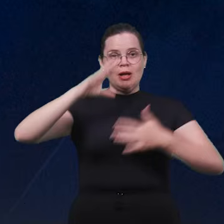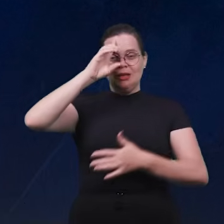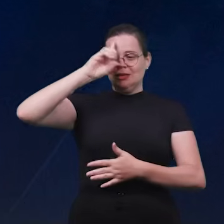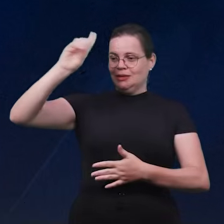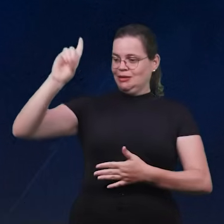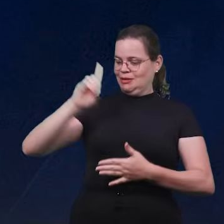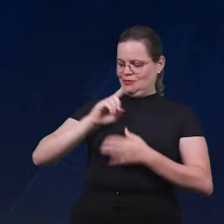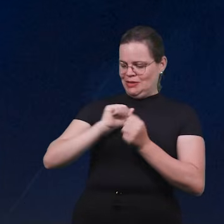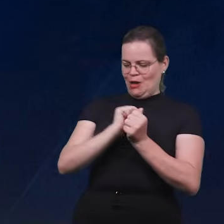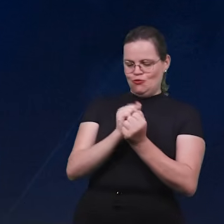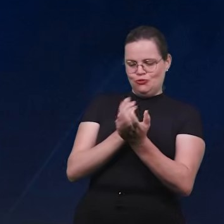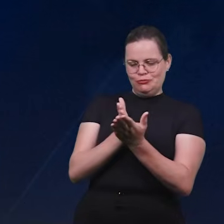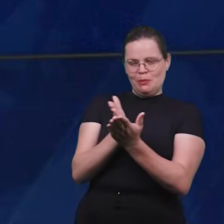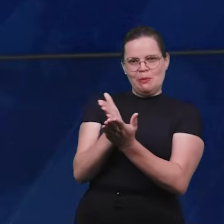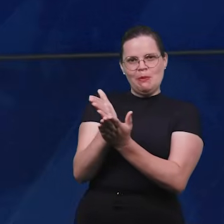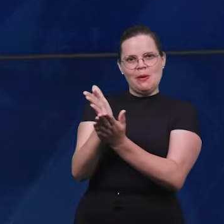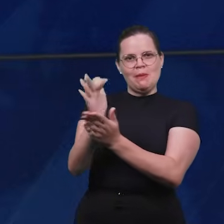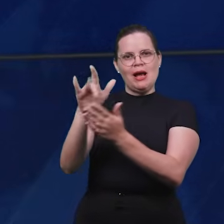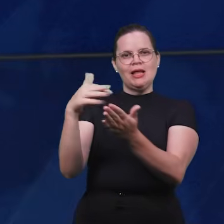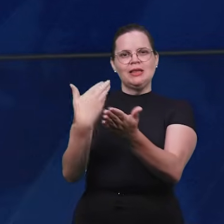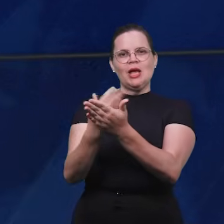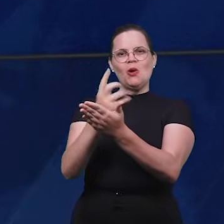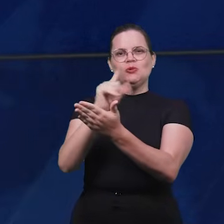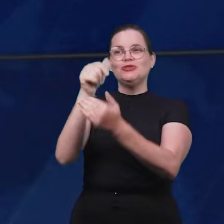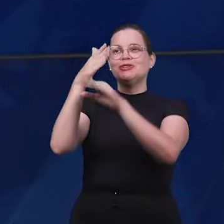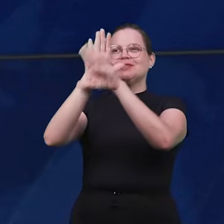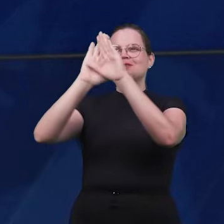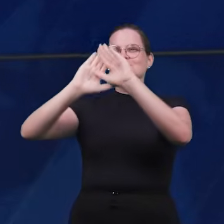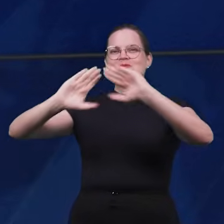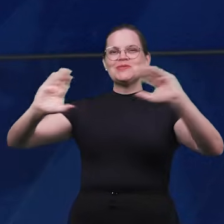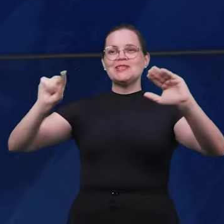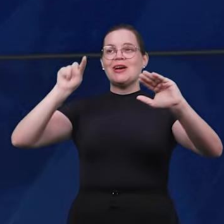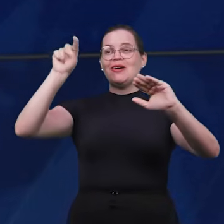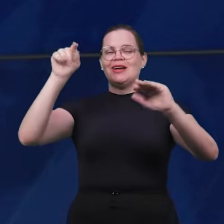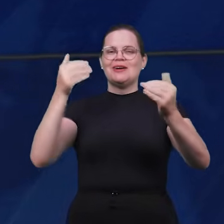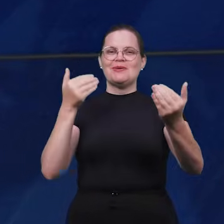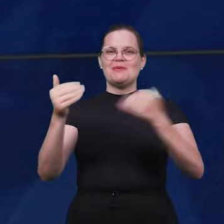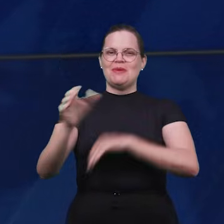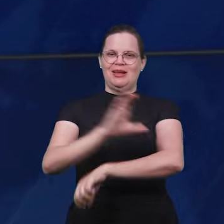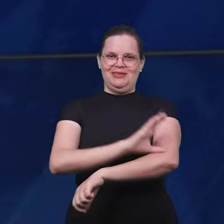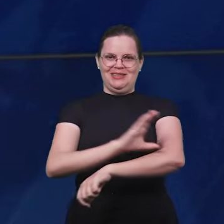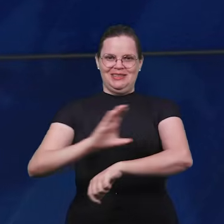Canaã celestial. Nosso estudo, nós veremos nele